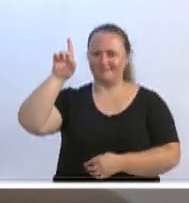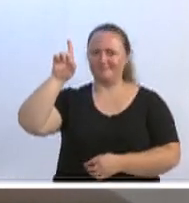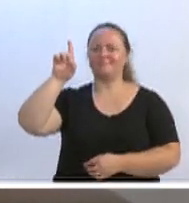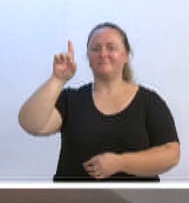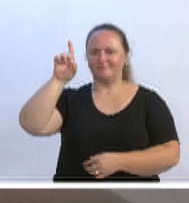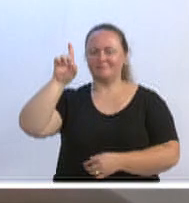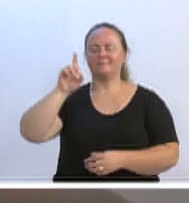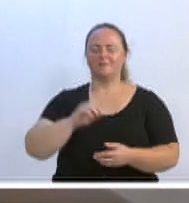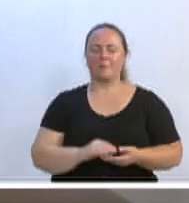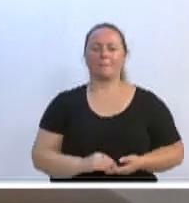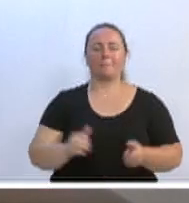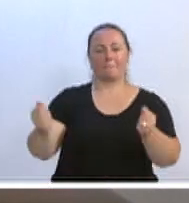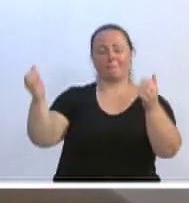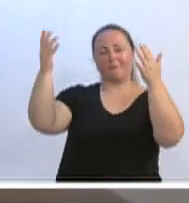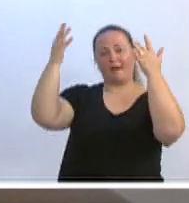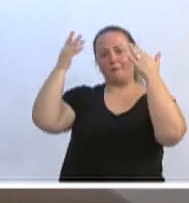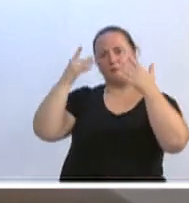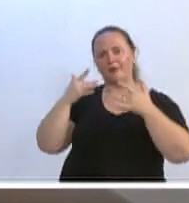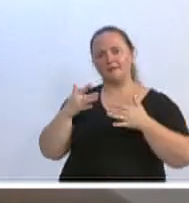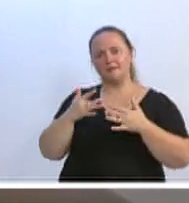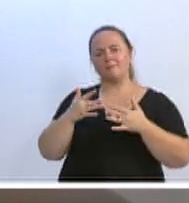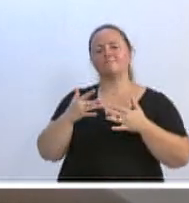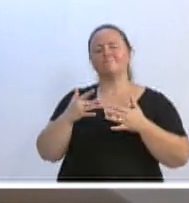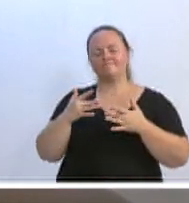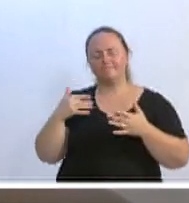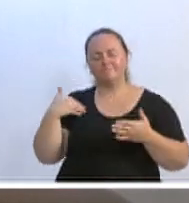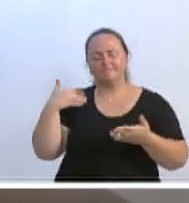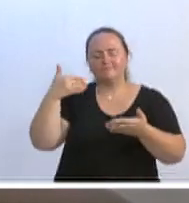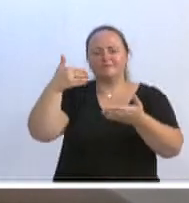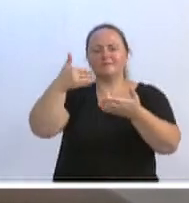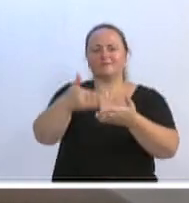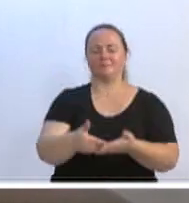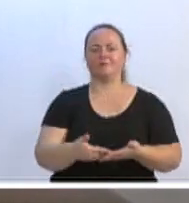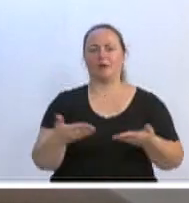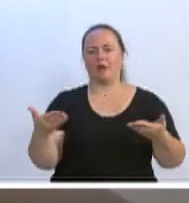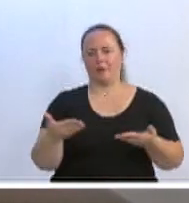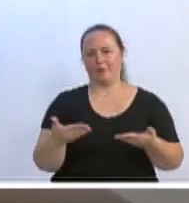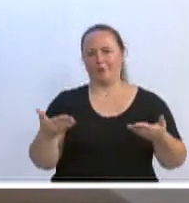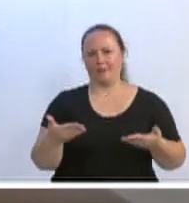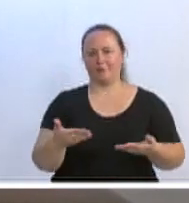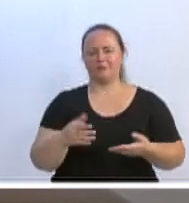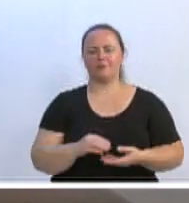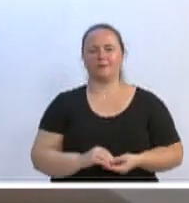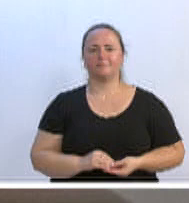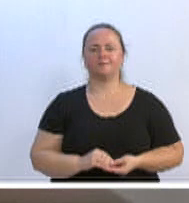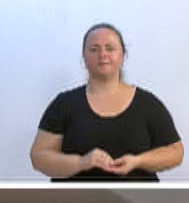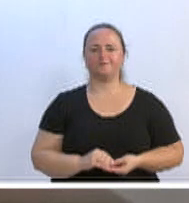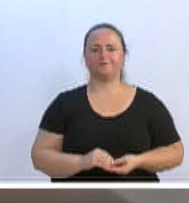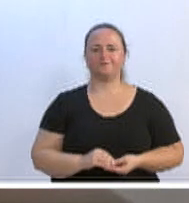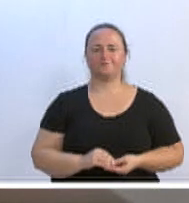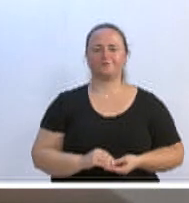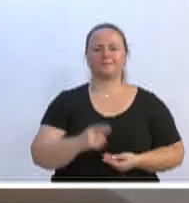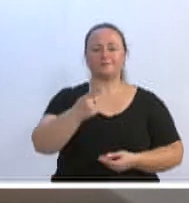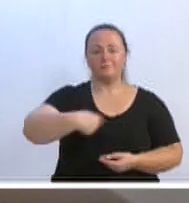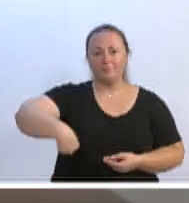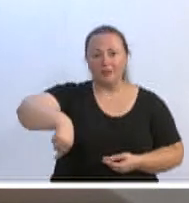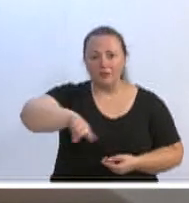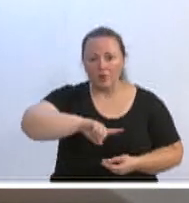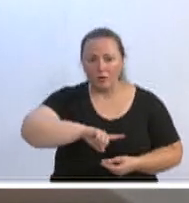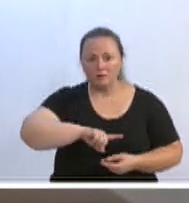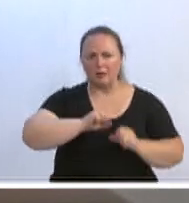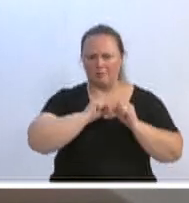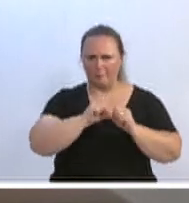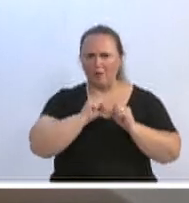Esta bênção se estendeu até a vida da igreja. E nós, meus irmãos, nós não podemos falhar,